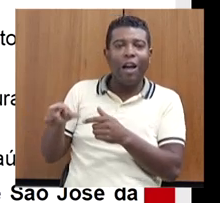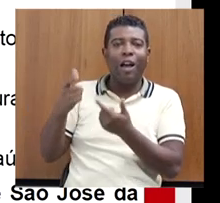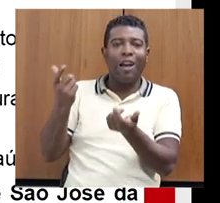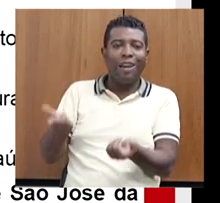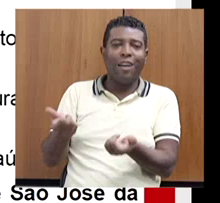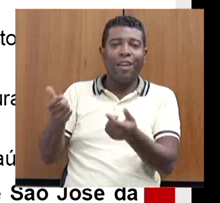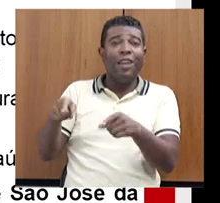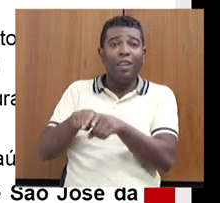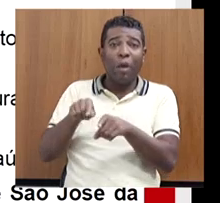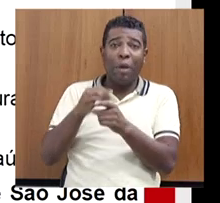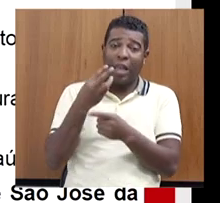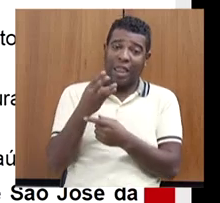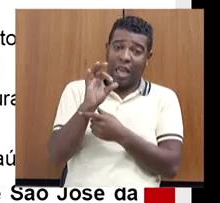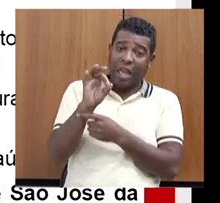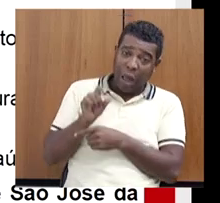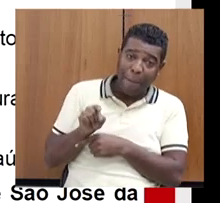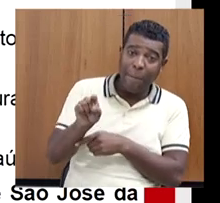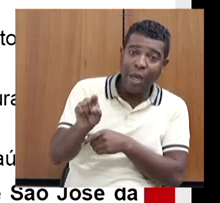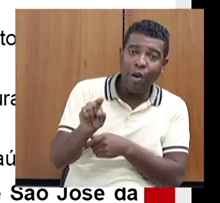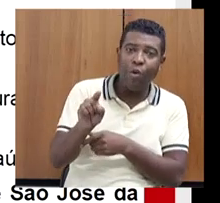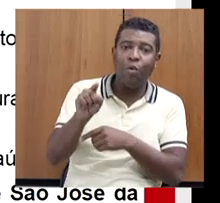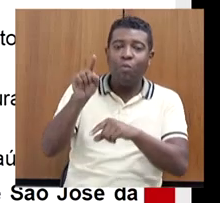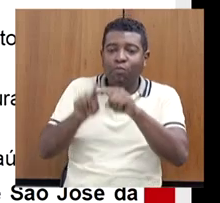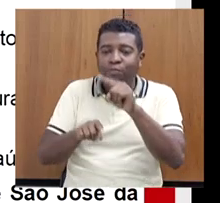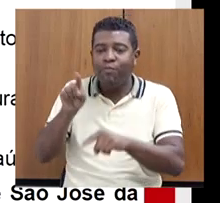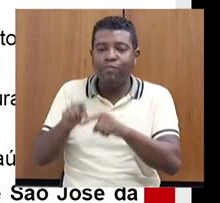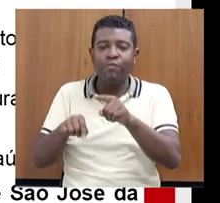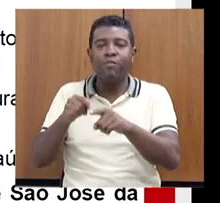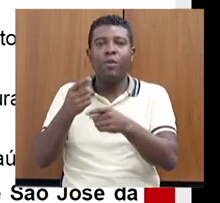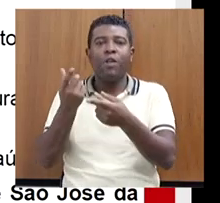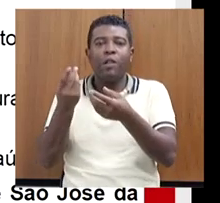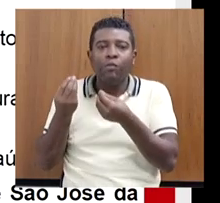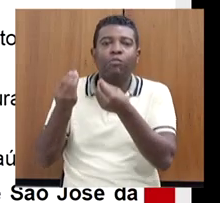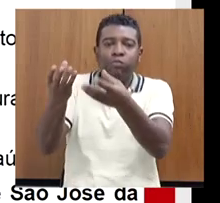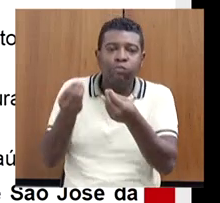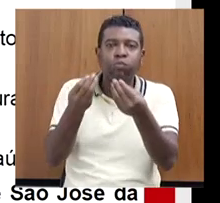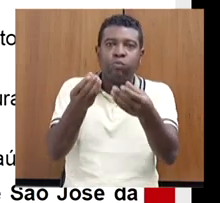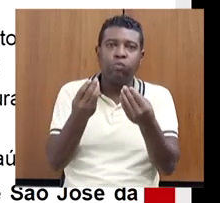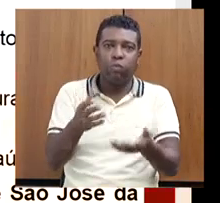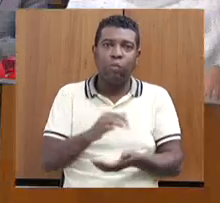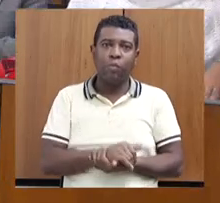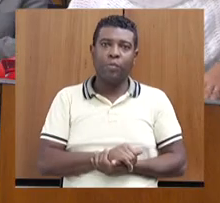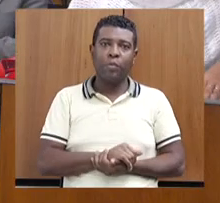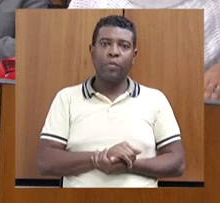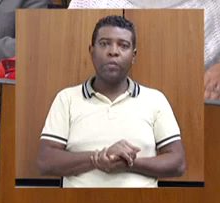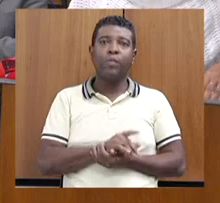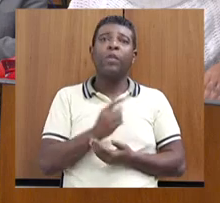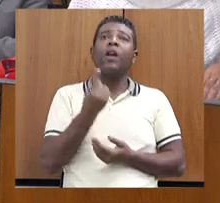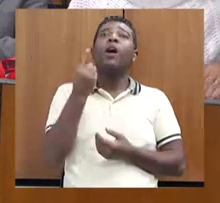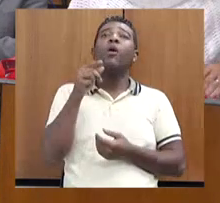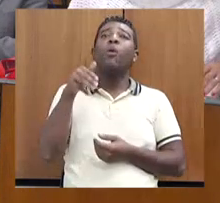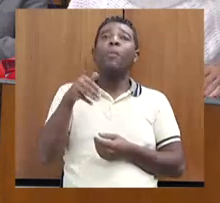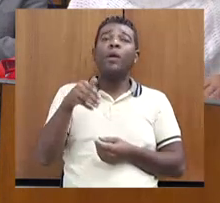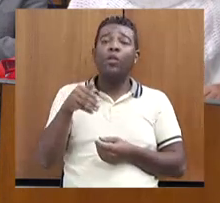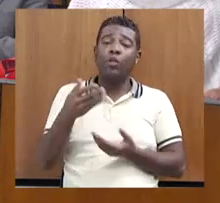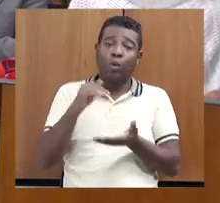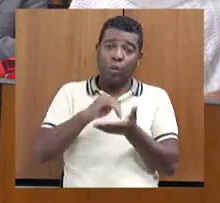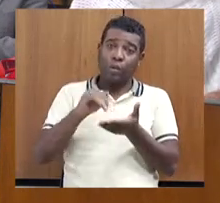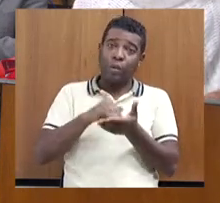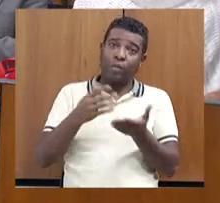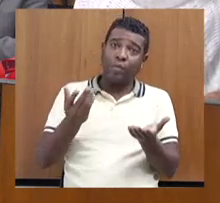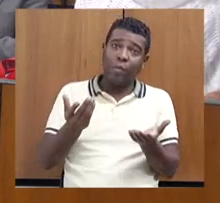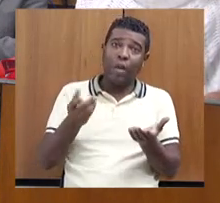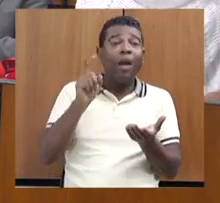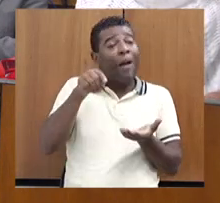de 30 mil itens para o complexo... Minuto, secretário. Senhor presidente. Eu peço a vocês que a secretária está